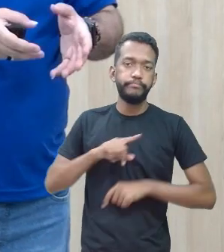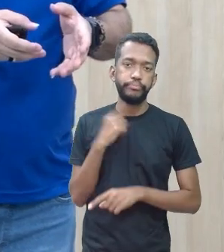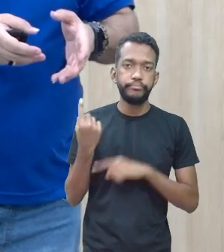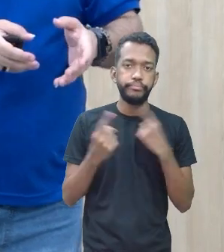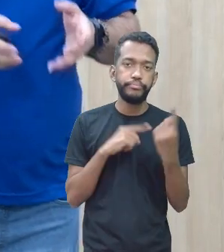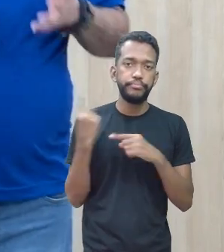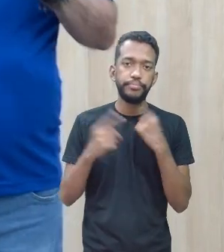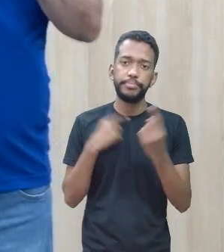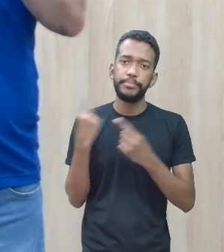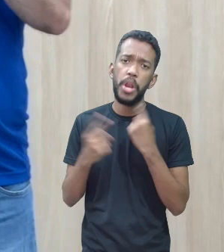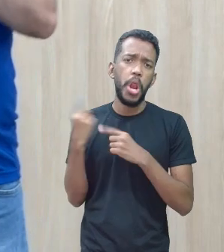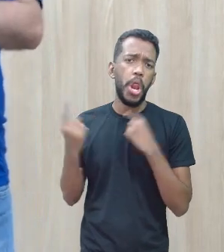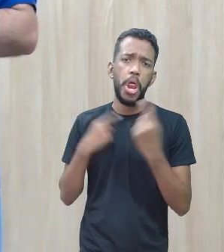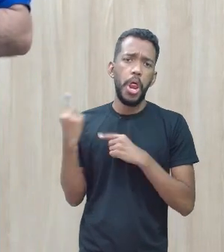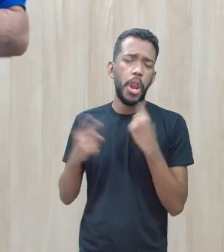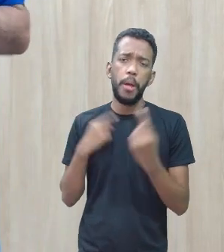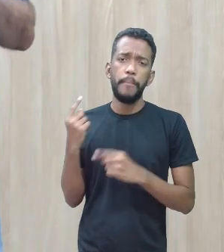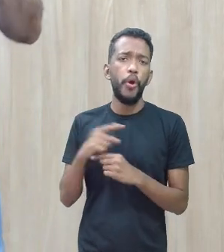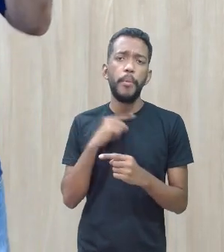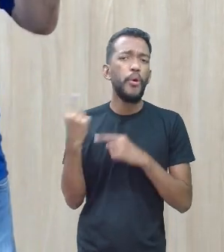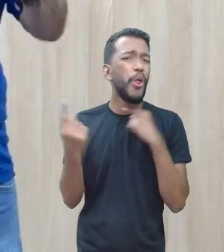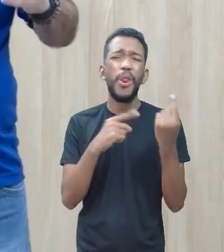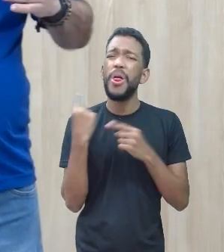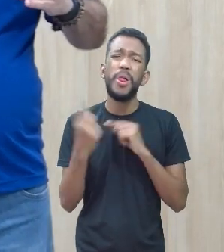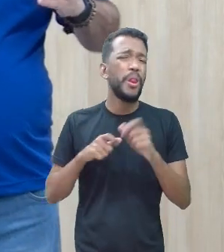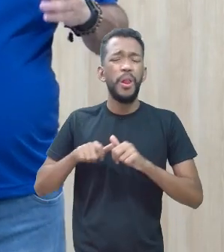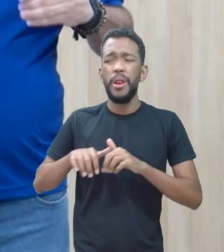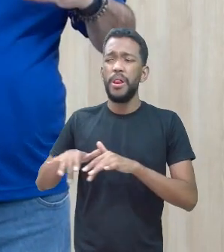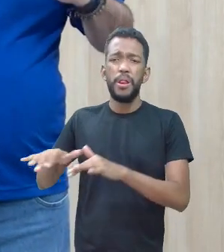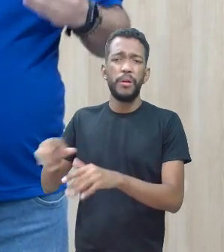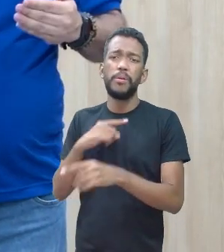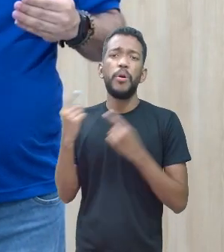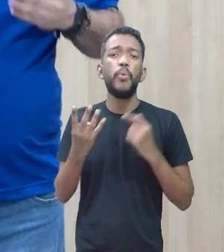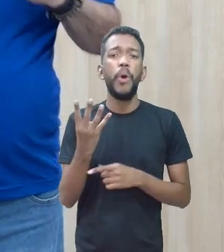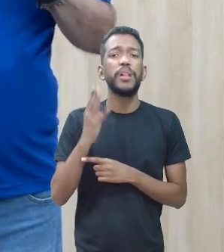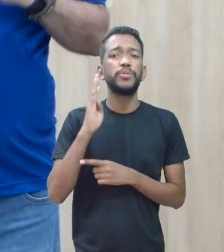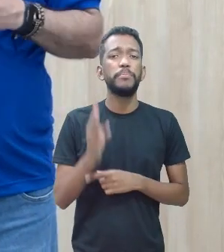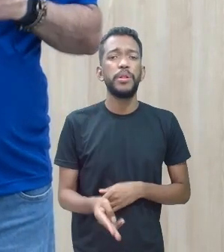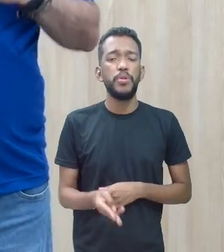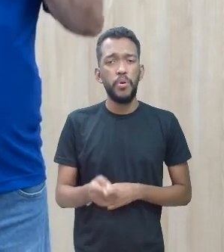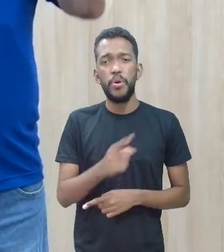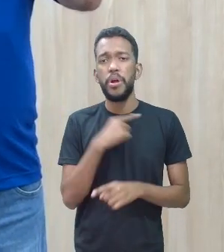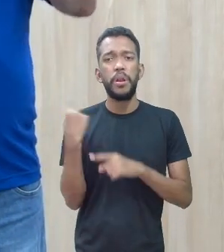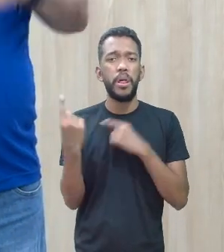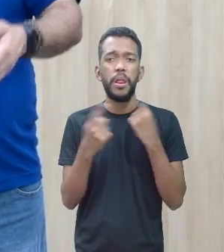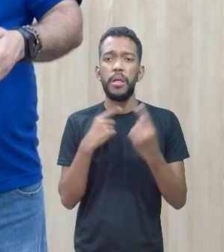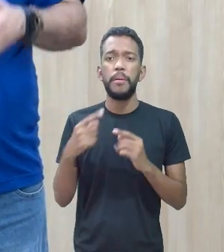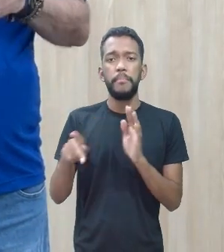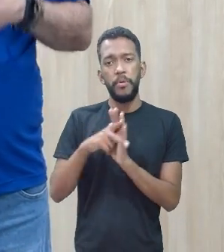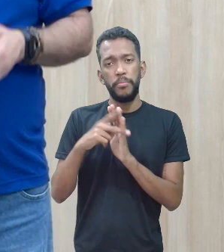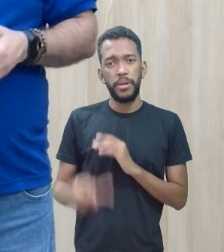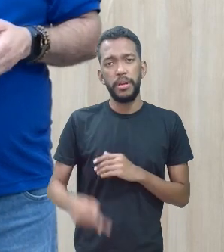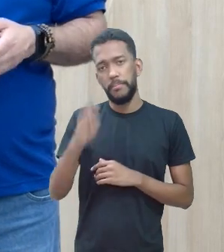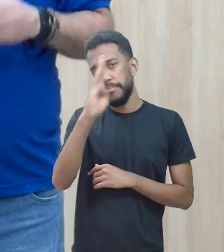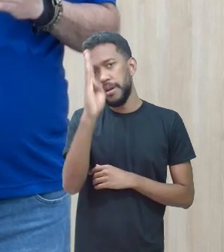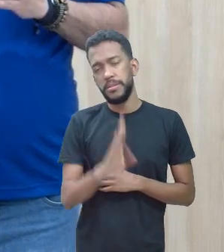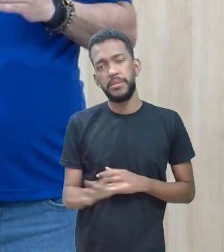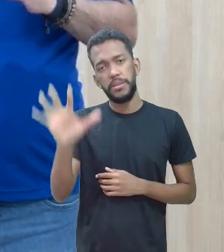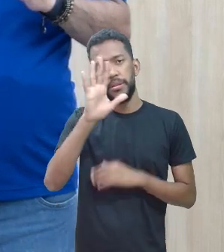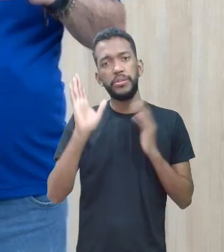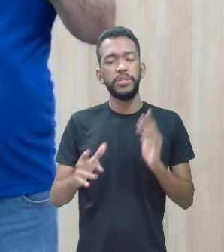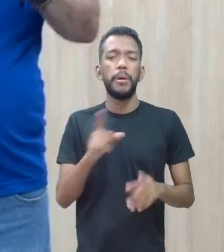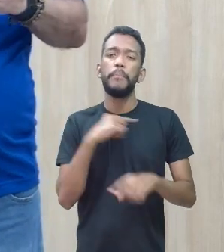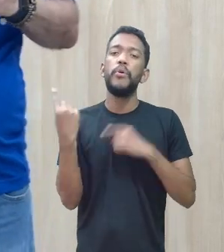muito grande. Estima-se que mais de 4 milhões de indígenas daqui do território brasileiro